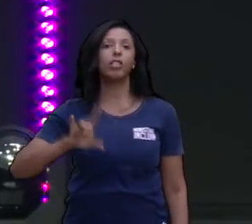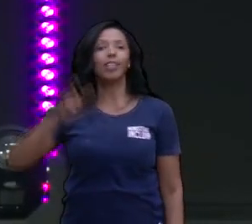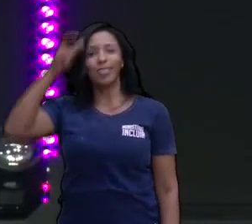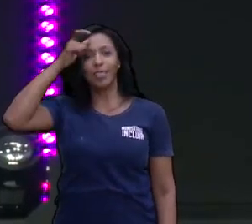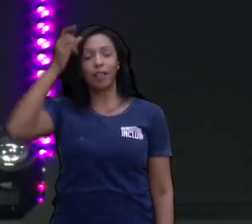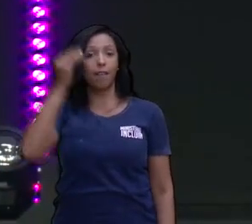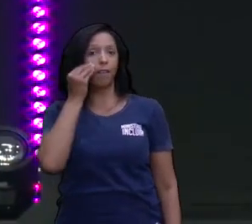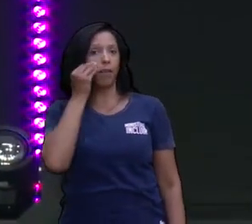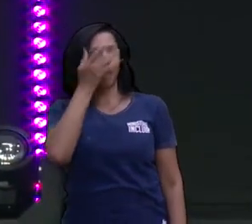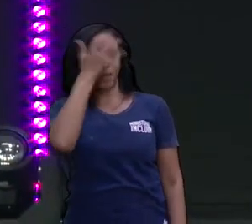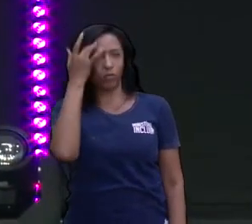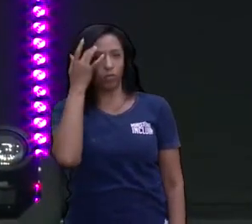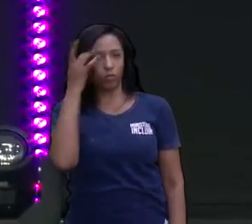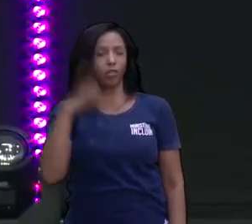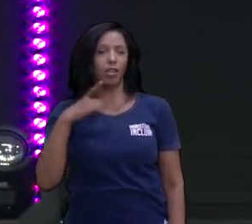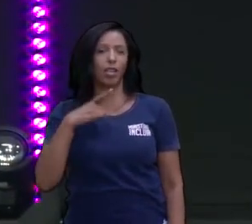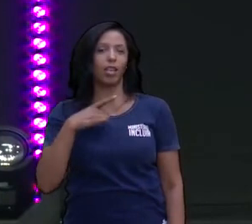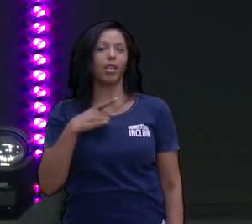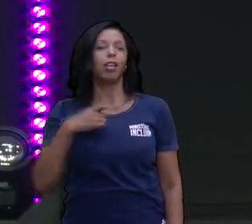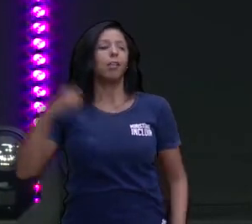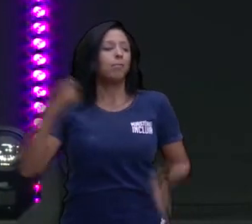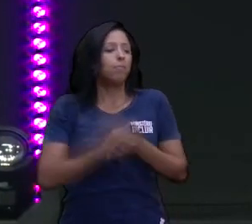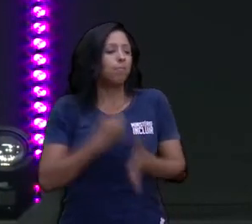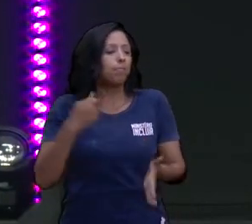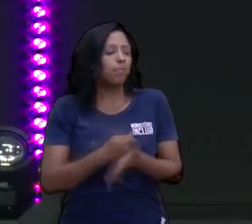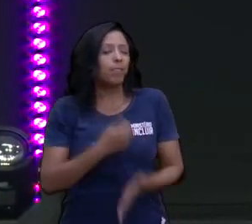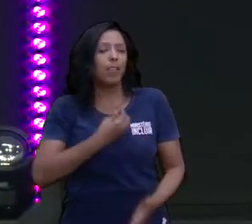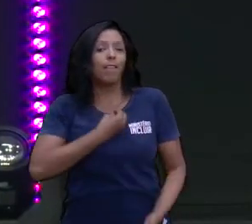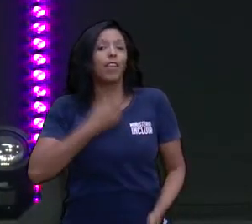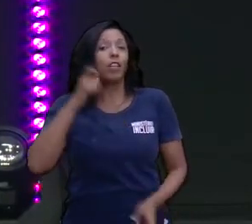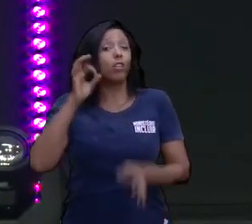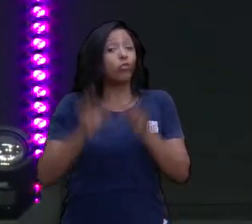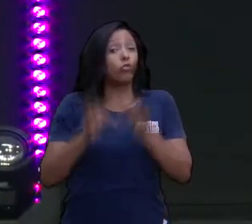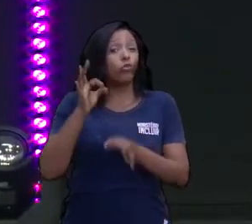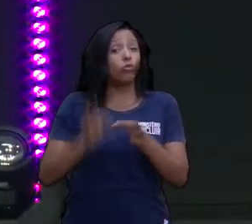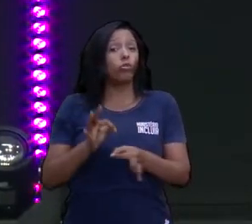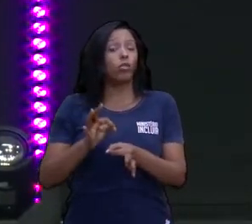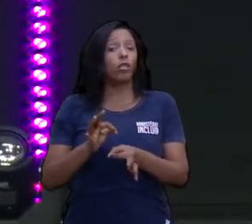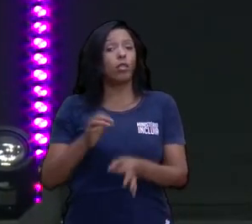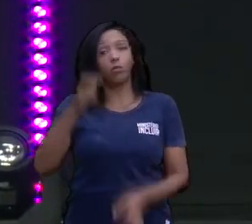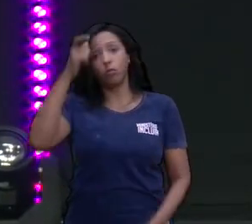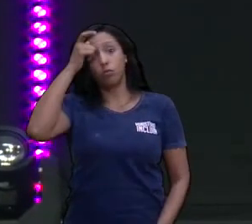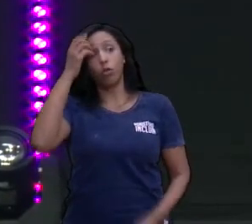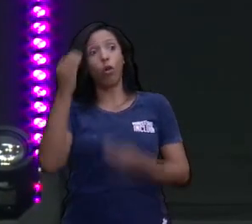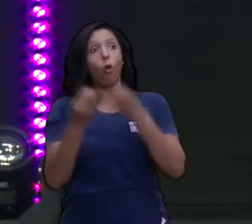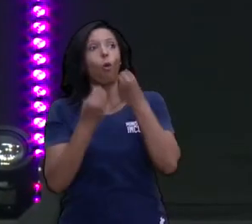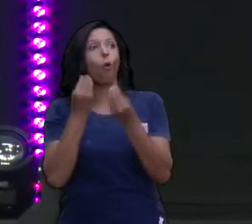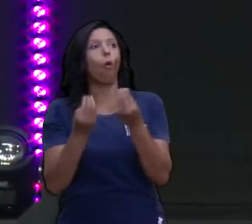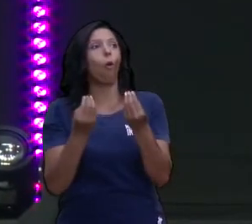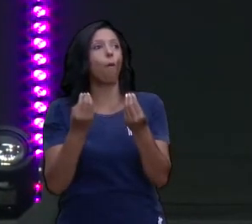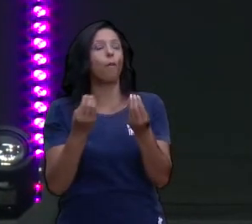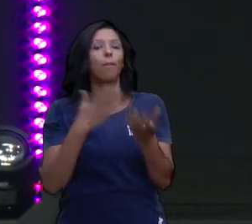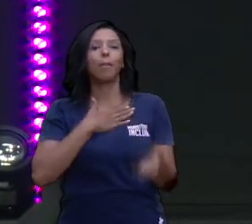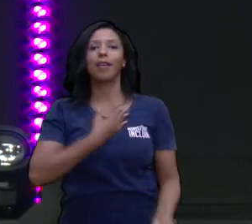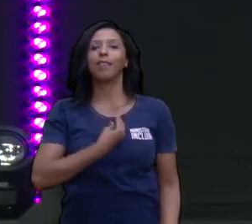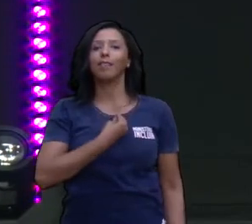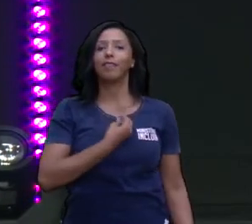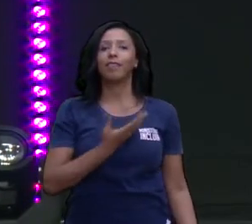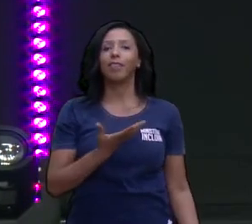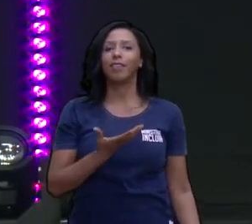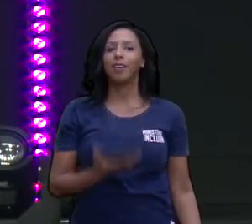justo e ele fica sem saber como começar a guerra dele em terceiro lugar ele fala olha